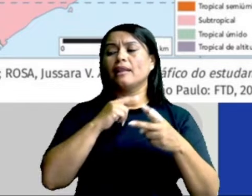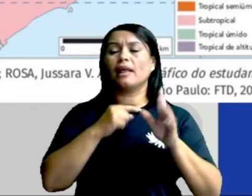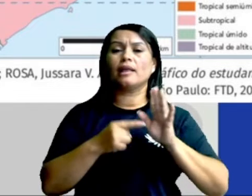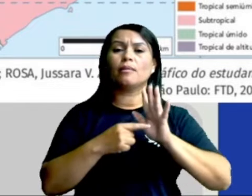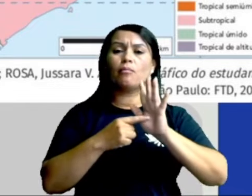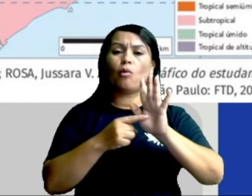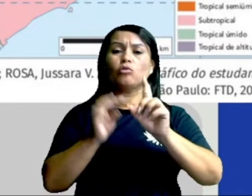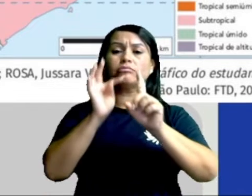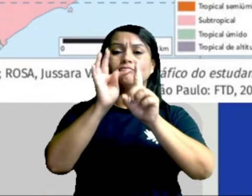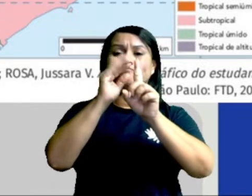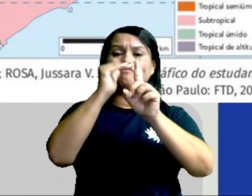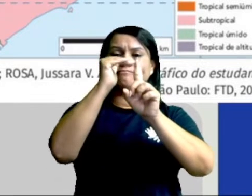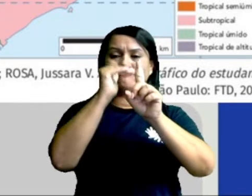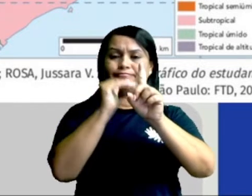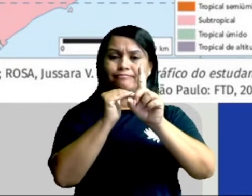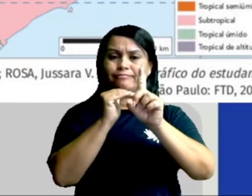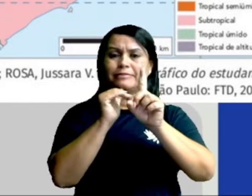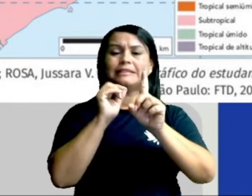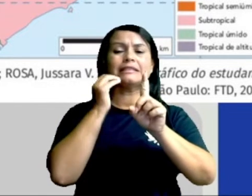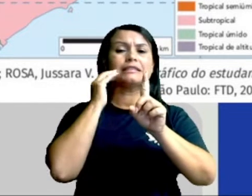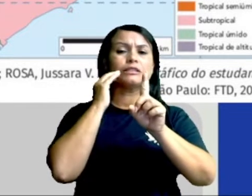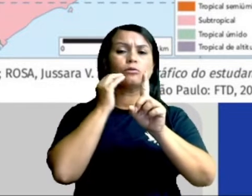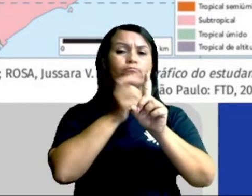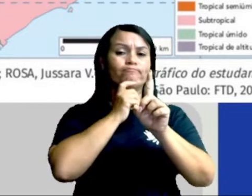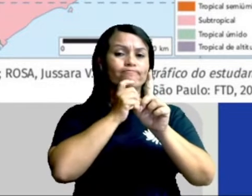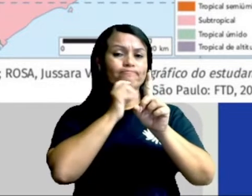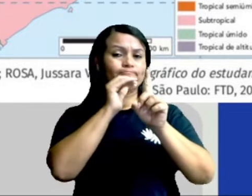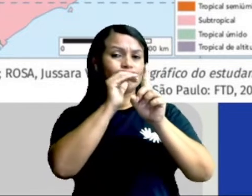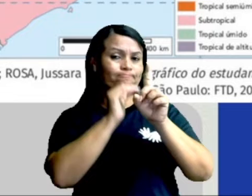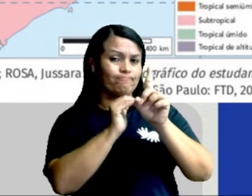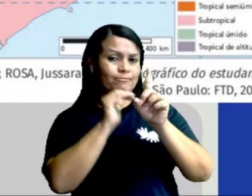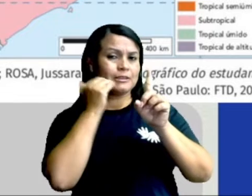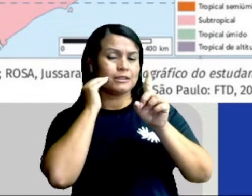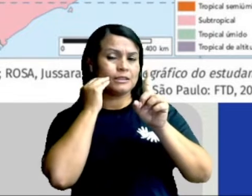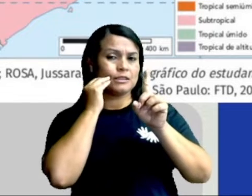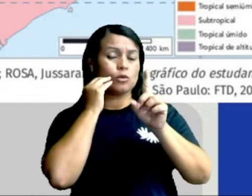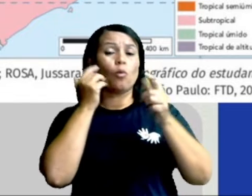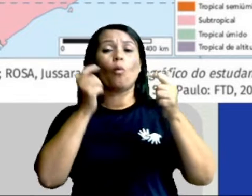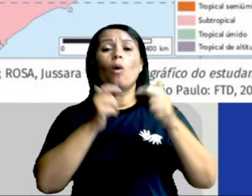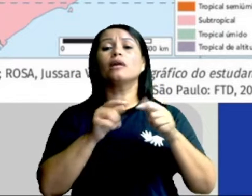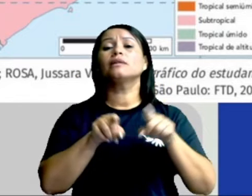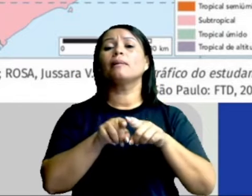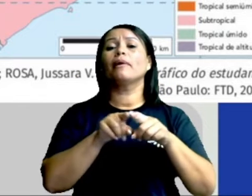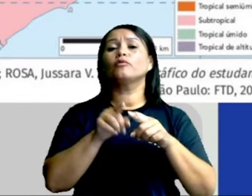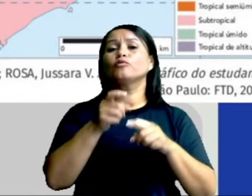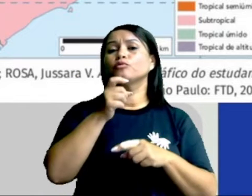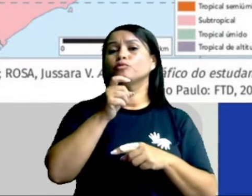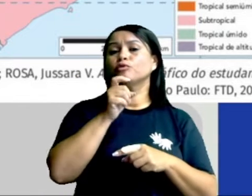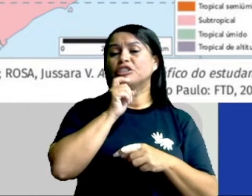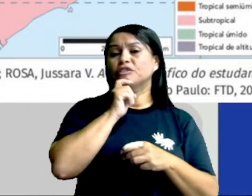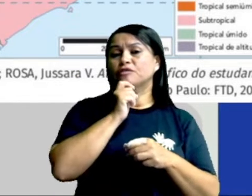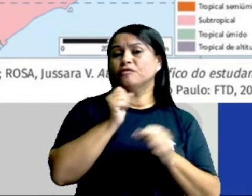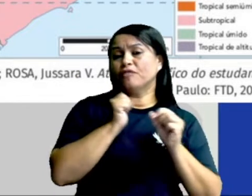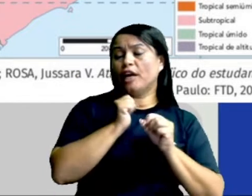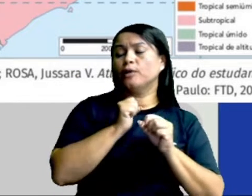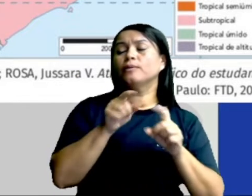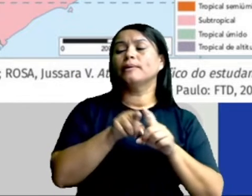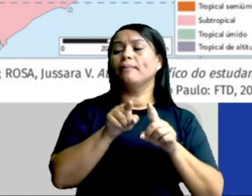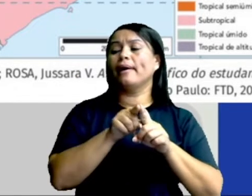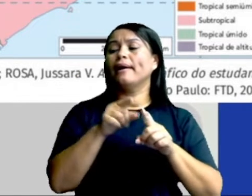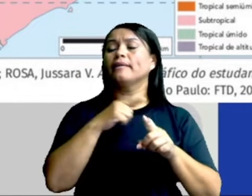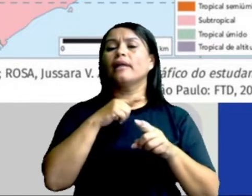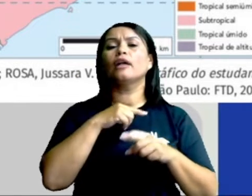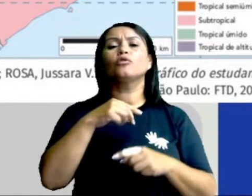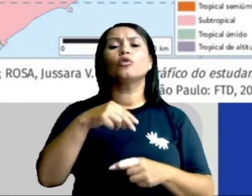apresenta temperaturas menos acentuadas, ou seja, temperaturas mais baixas, sobretudo no inverno. O destaque aqui que eu vou dar é para a parte norte da